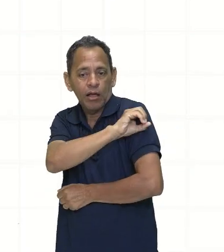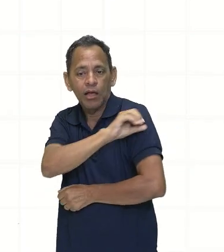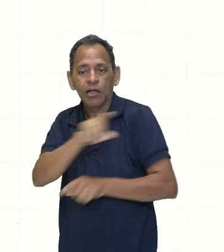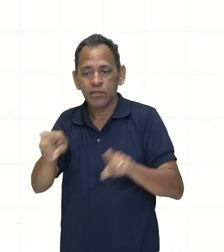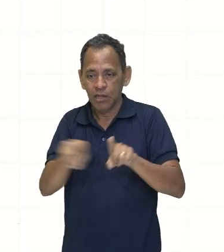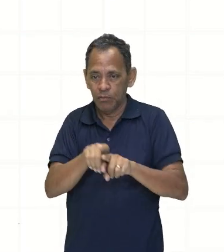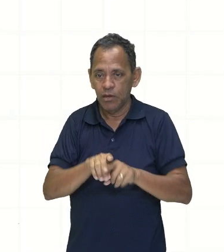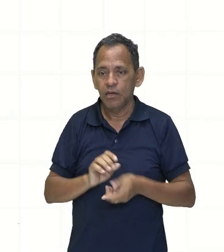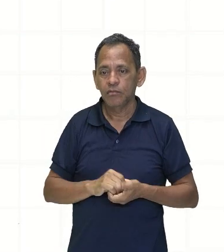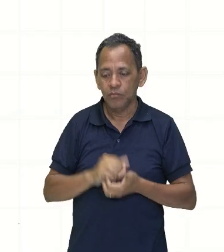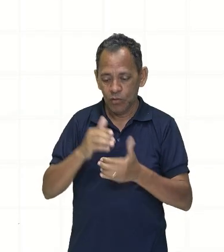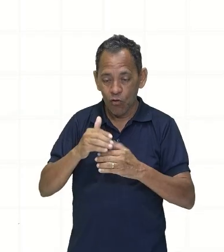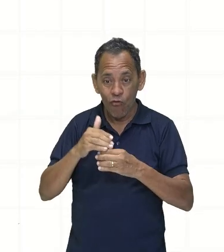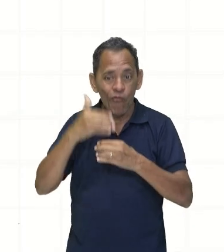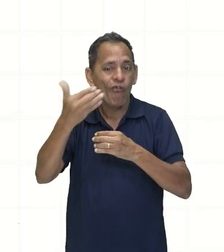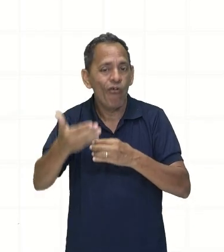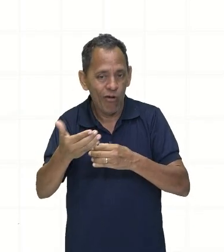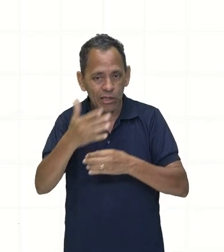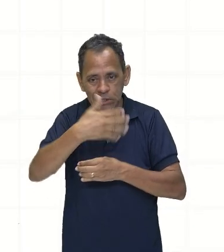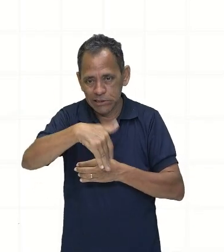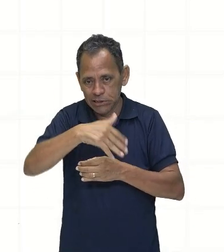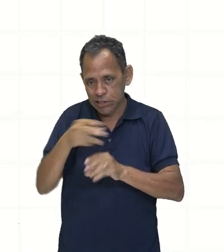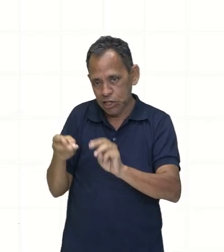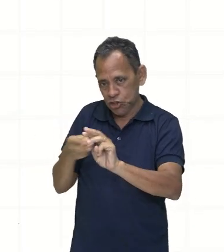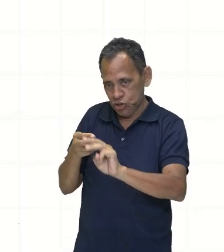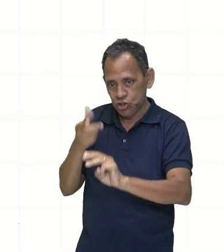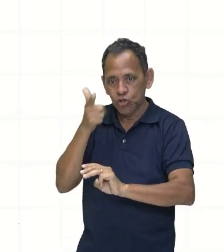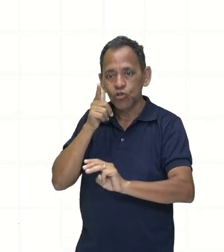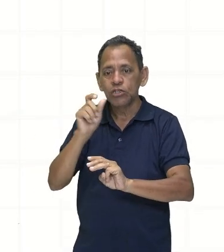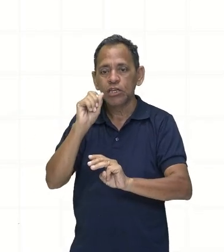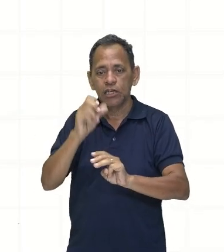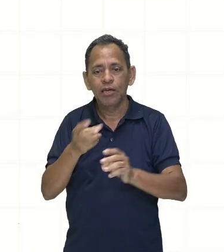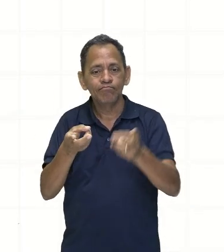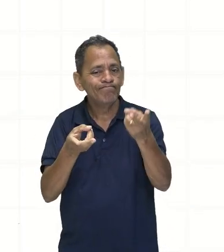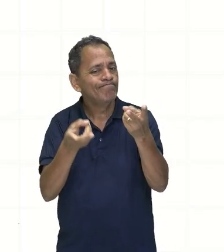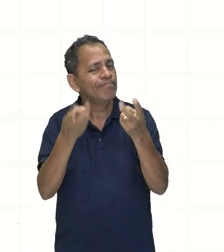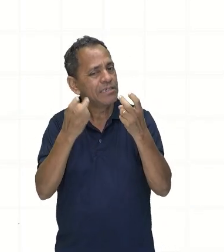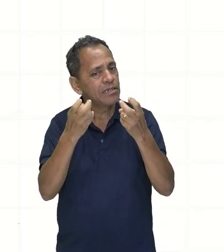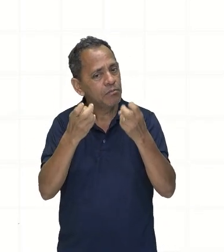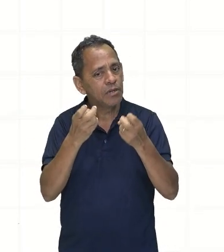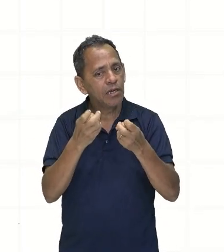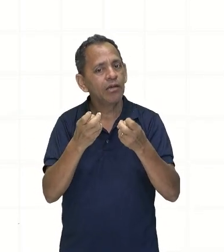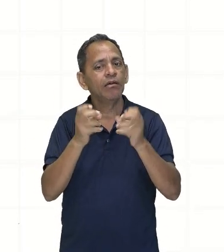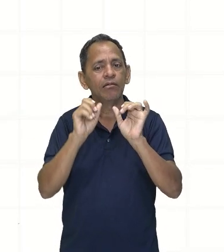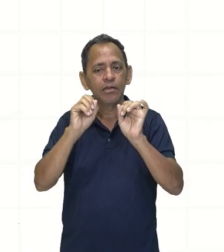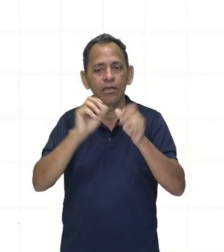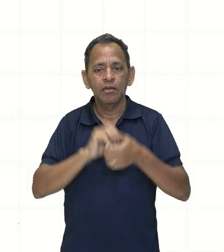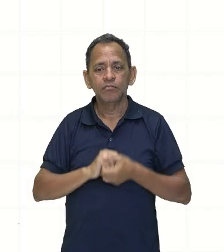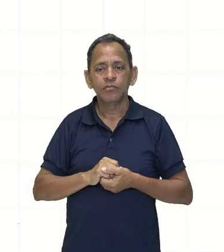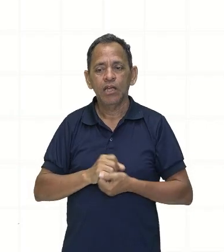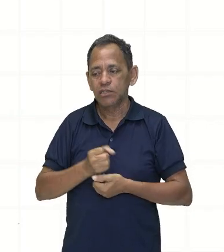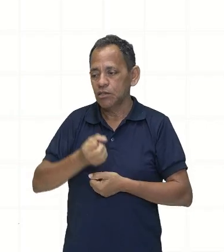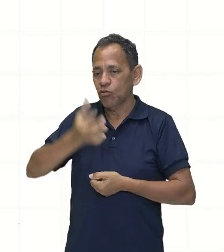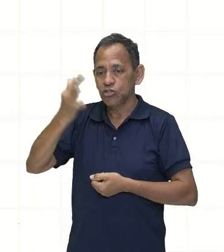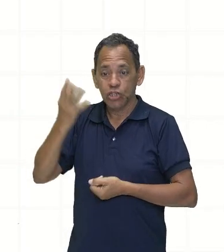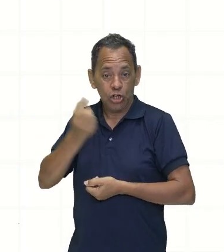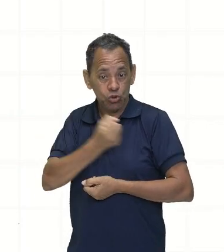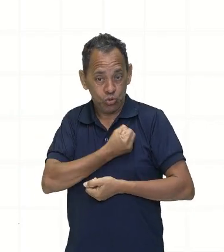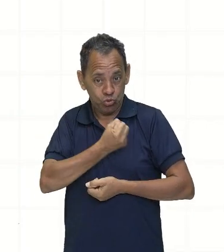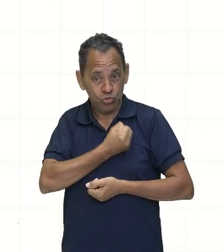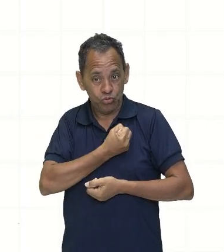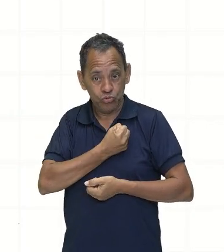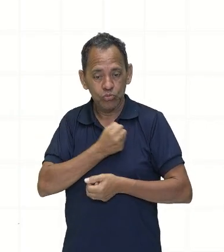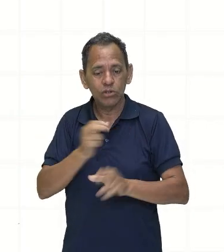das terras indígenas, né? E aí a gente consegue observar esses números, né, com relação a